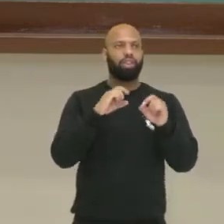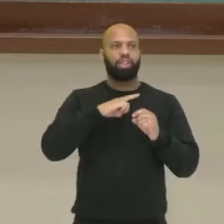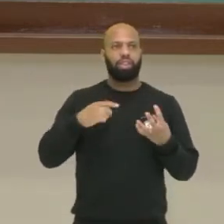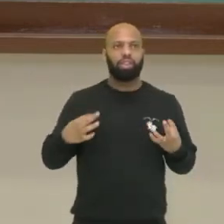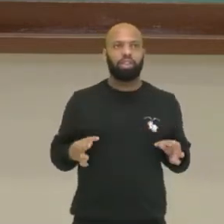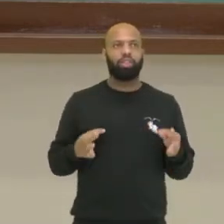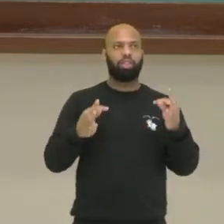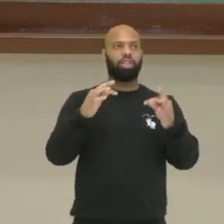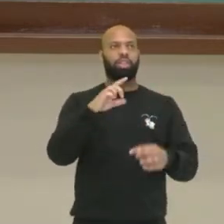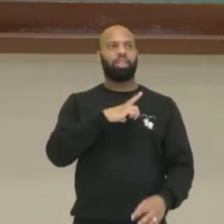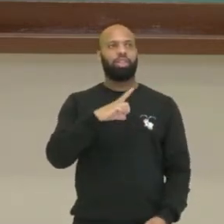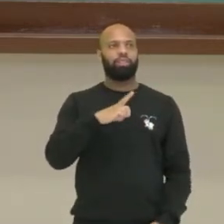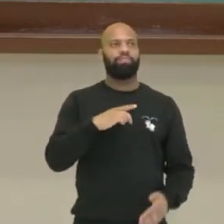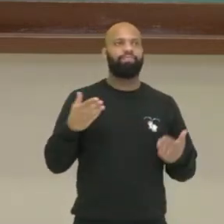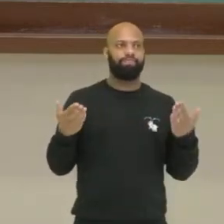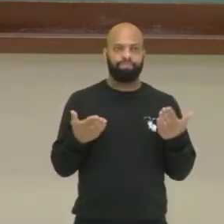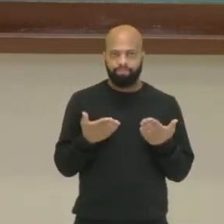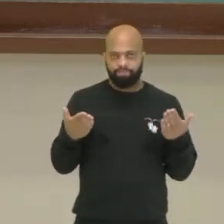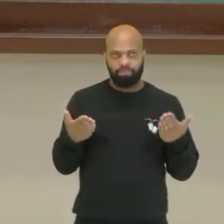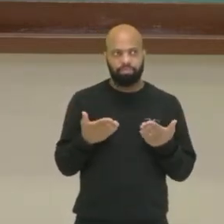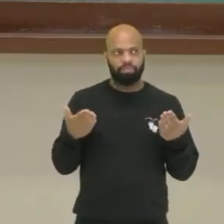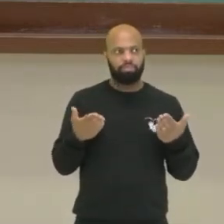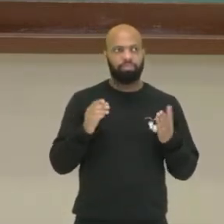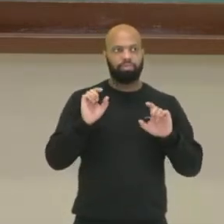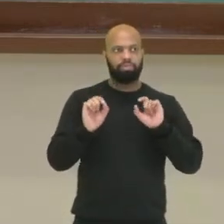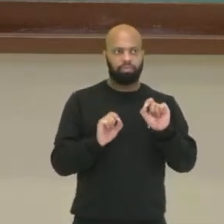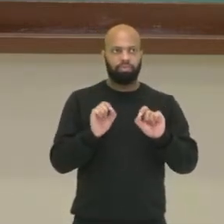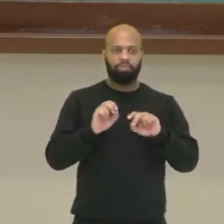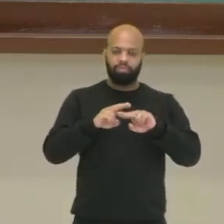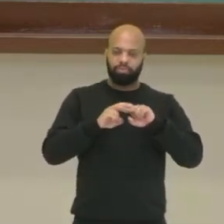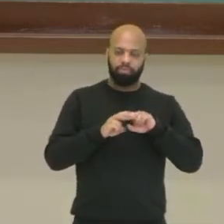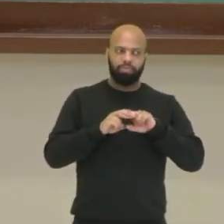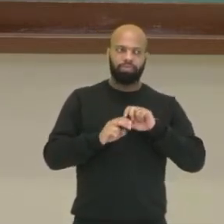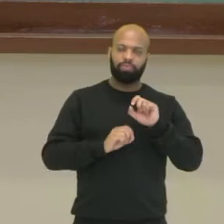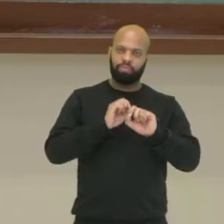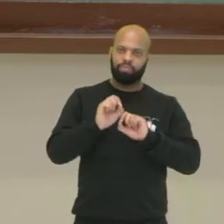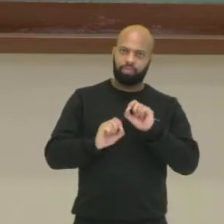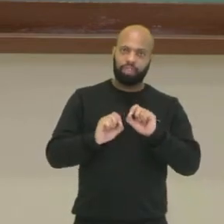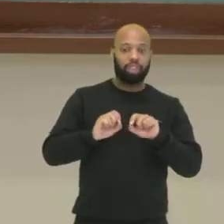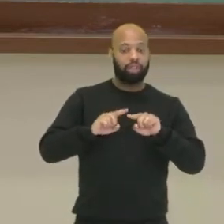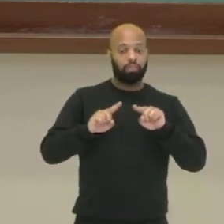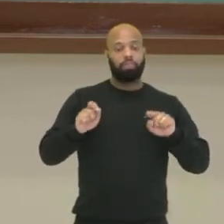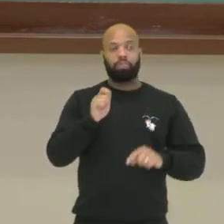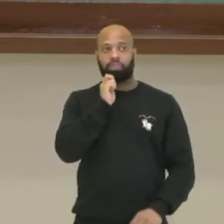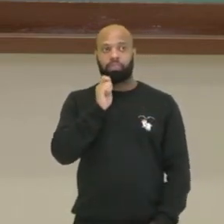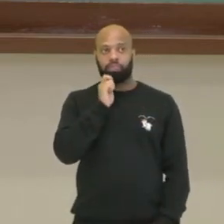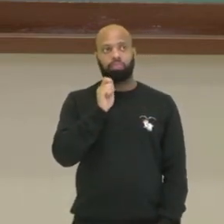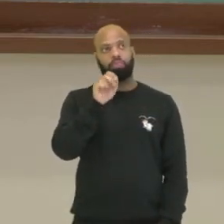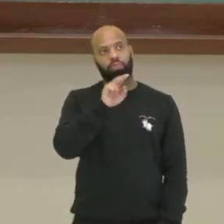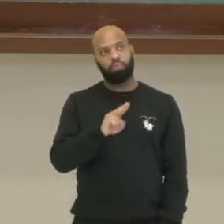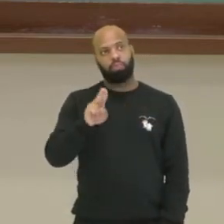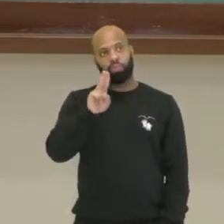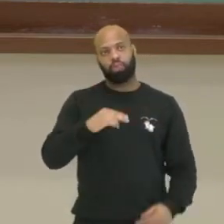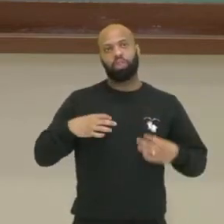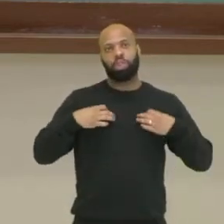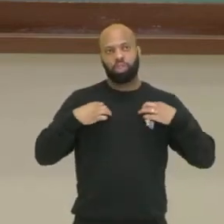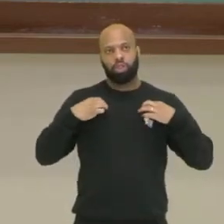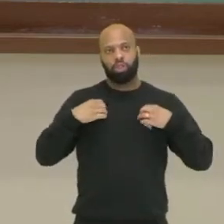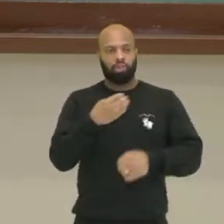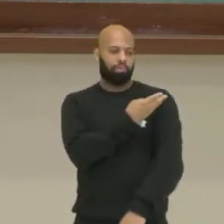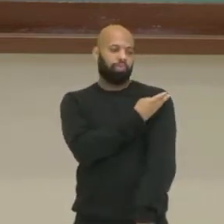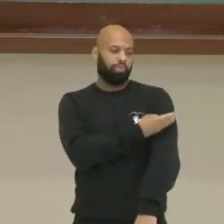tecnologia entrou e só que ainda assim a vestimenta